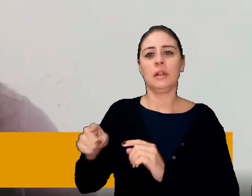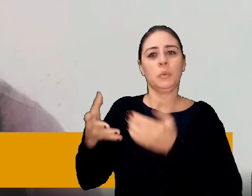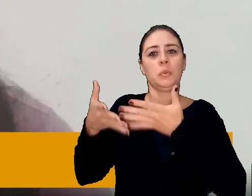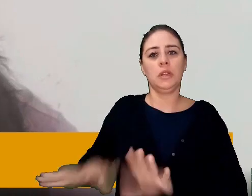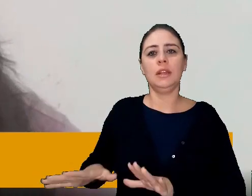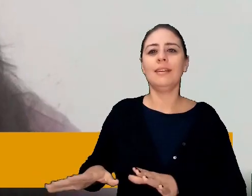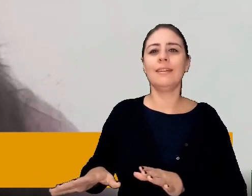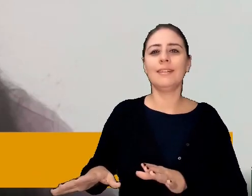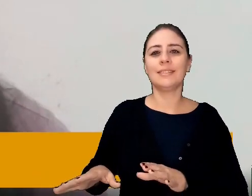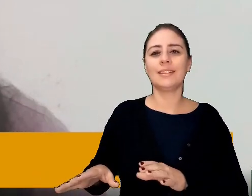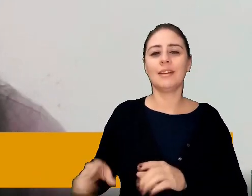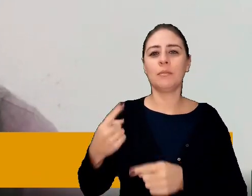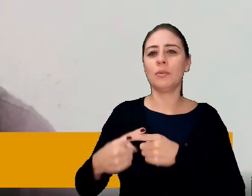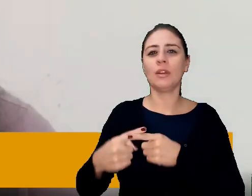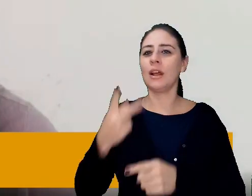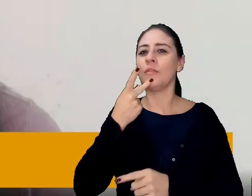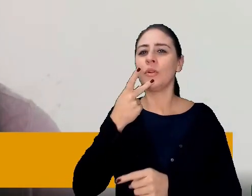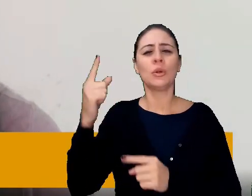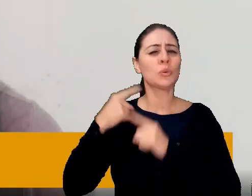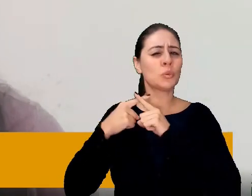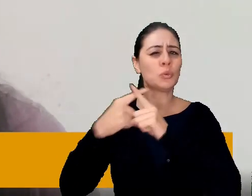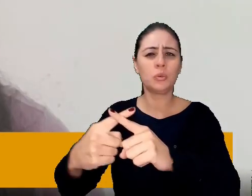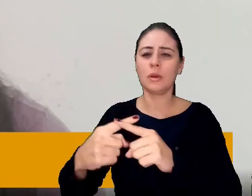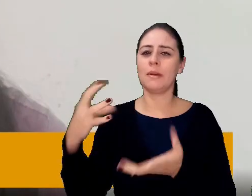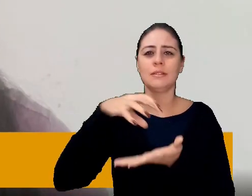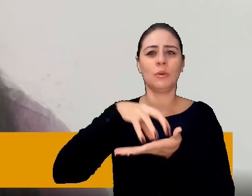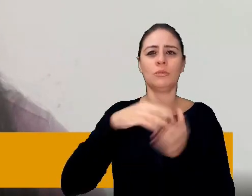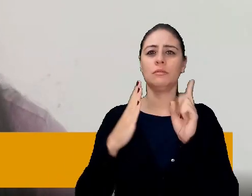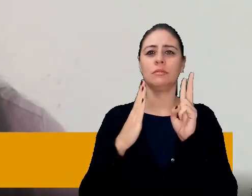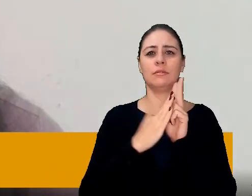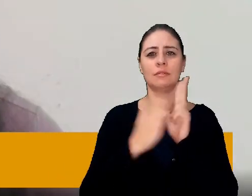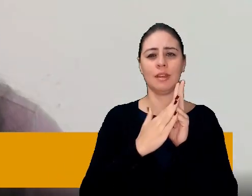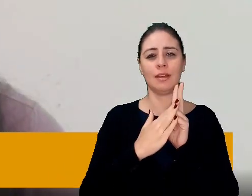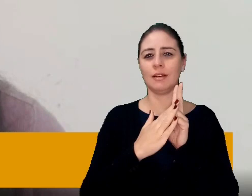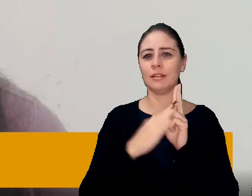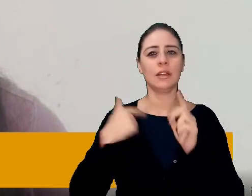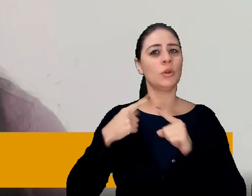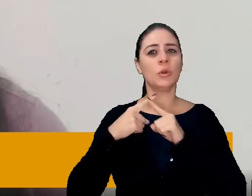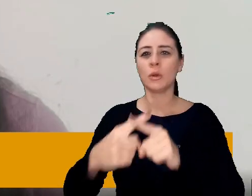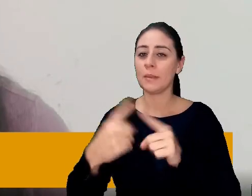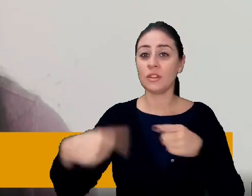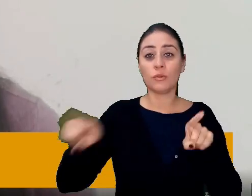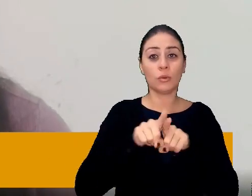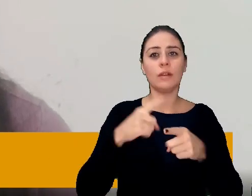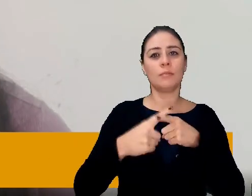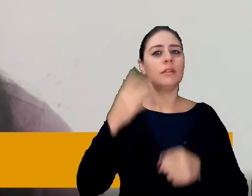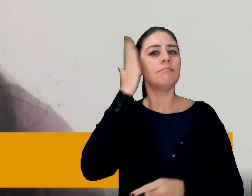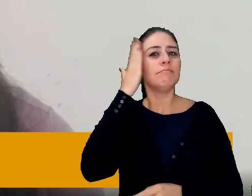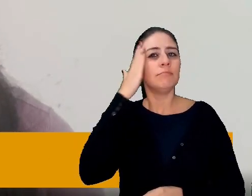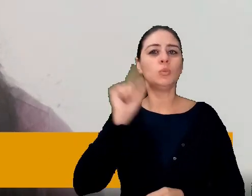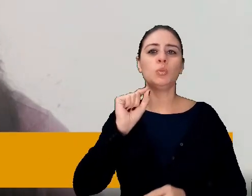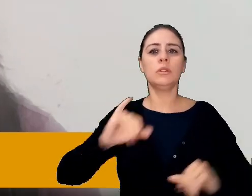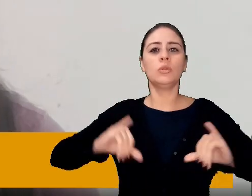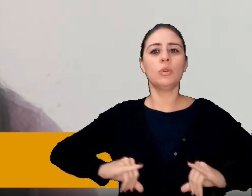falei que eu nunca mais ia voltar para morar numa aldeia, porque só eu sei o que eu sofri na aldeia, ela disse. E eu disse para ela, mas é uma nova